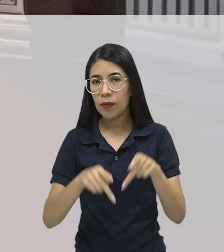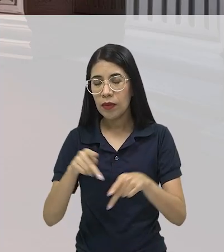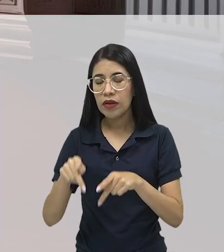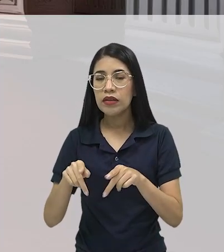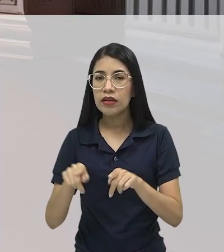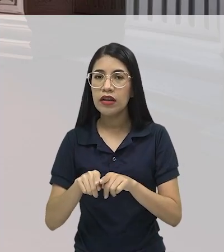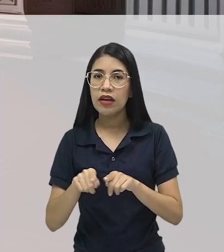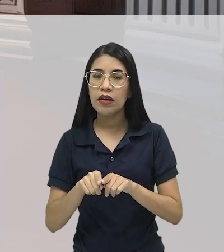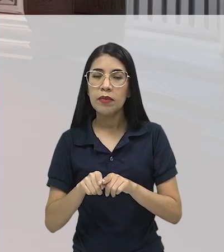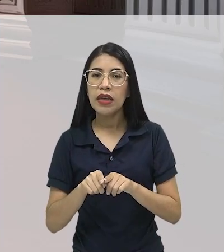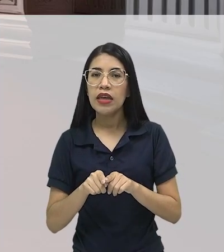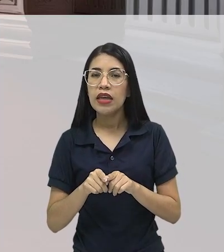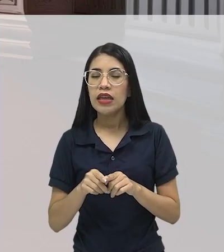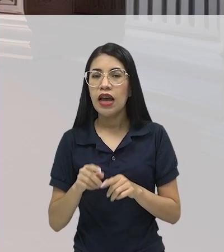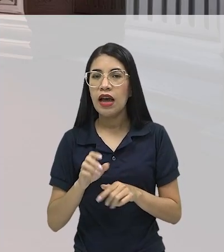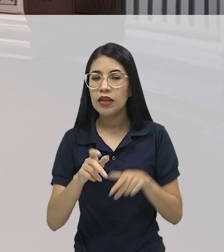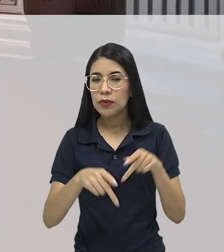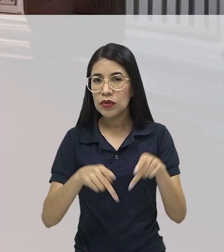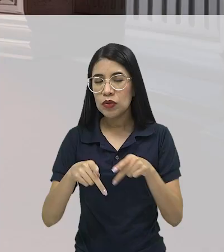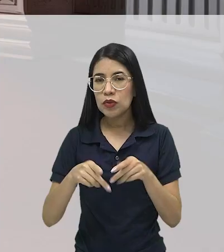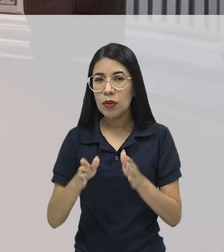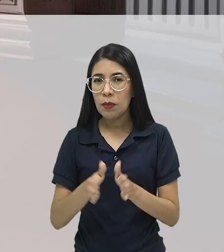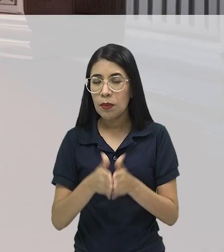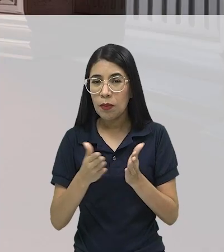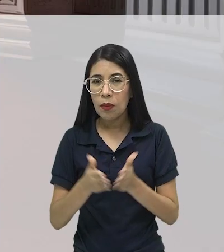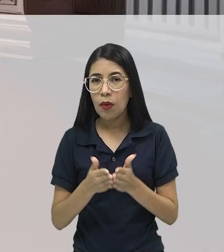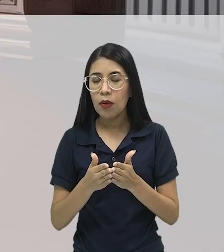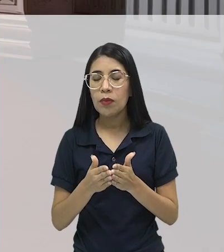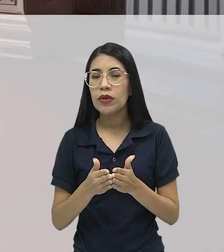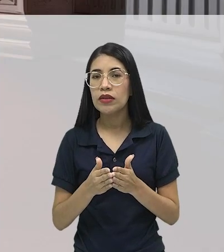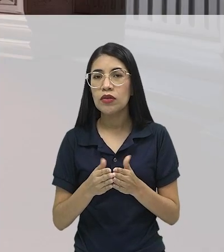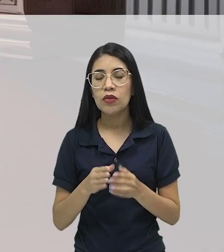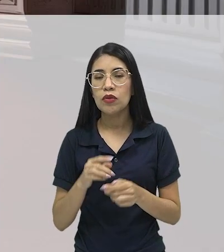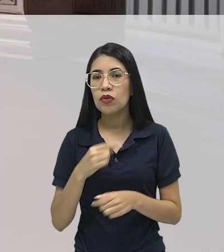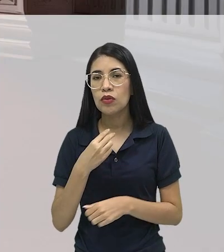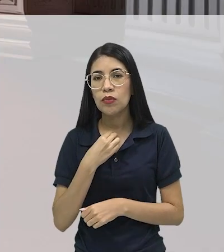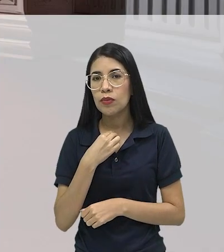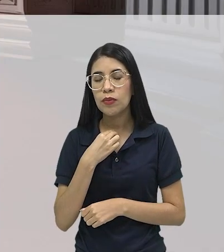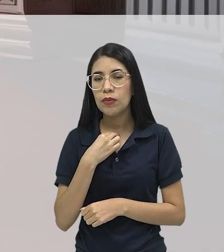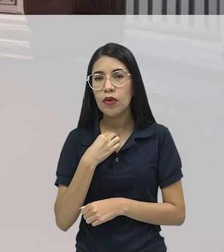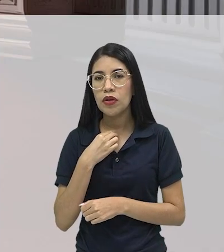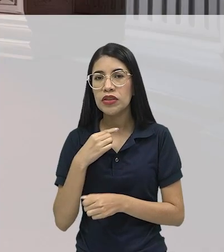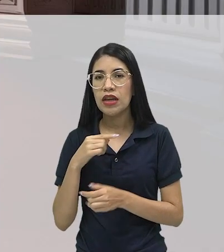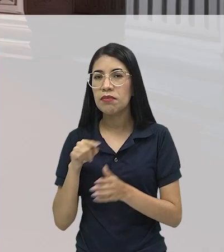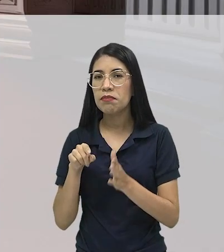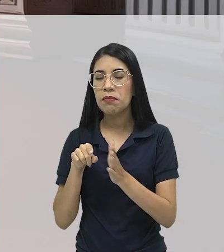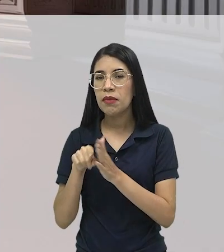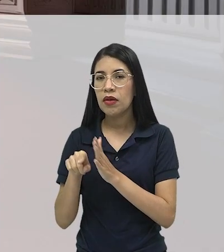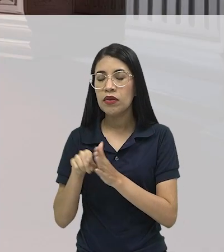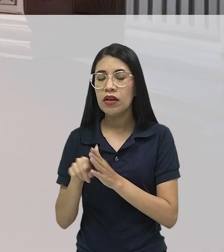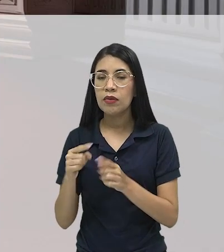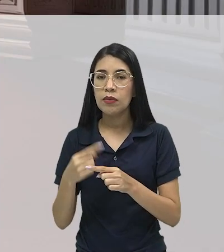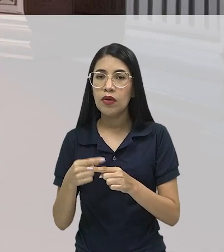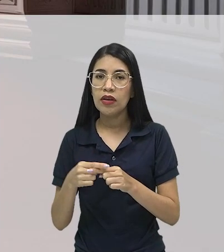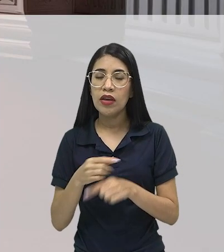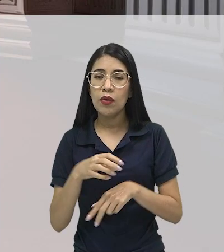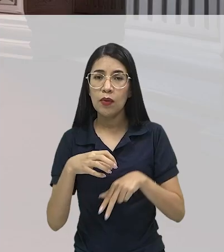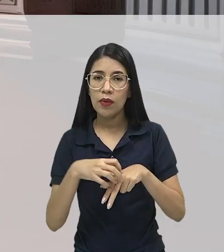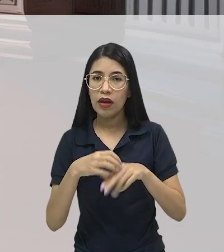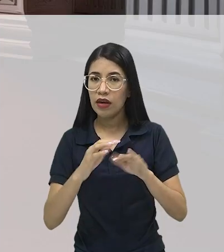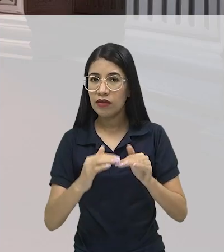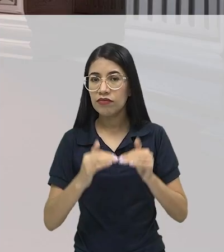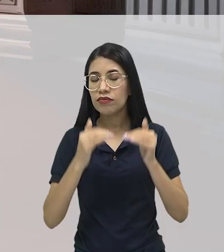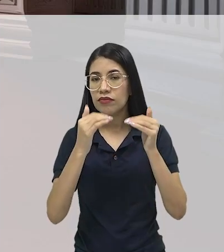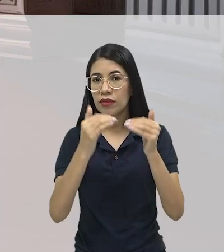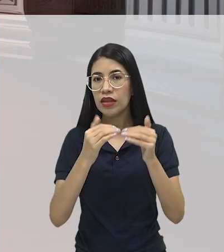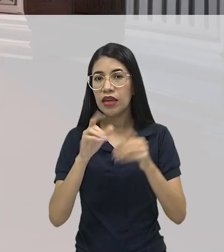deixasse ela na miséria, você não tinha direito de questionar a autoridade real porque ele era absoluto